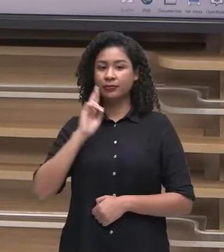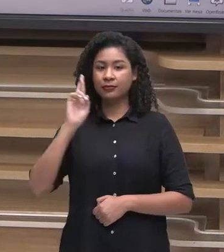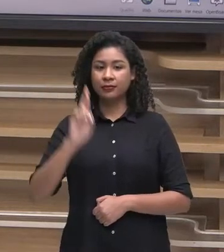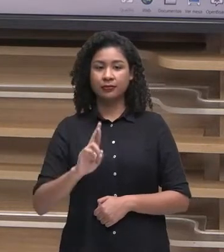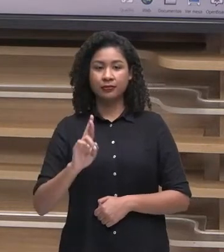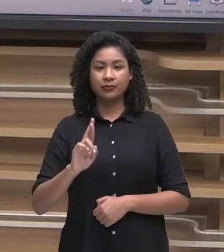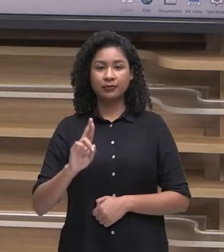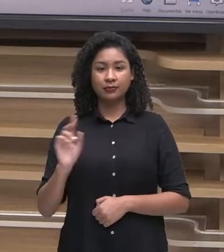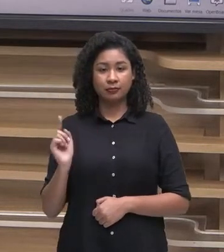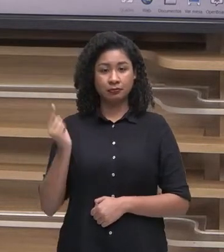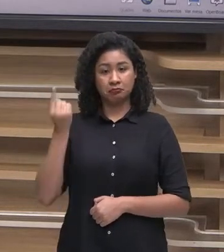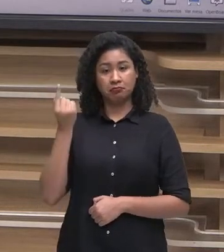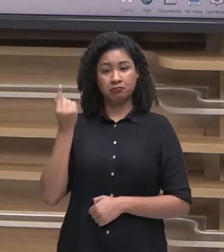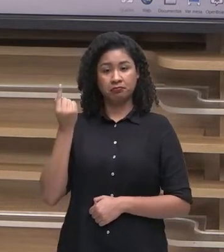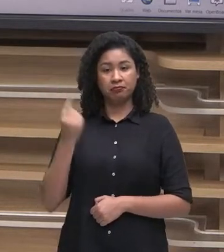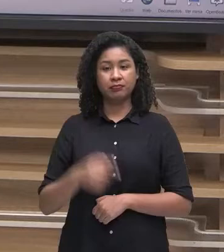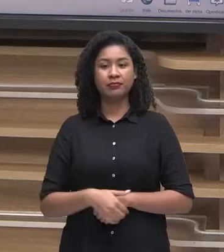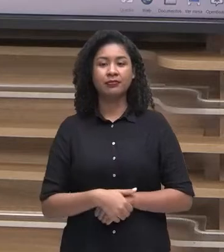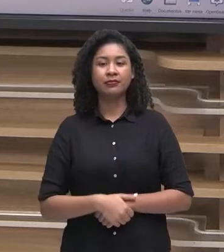alternativa 1.